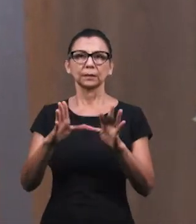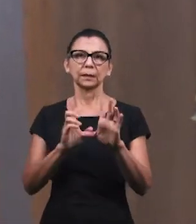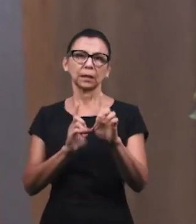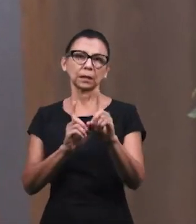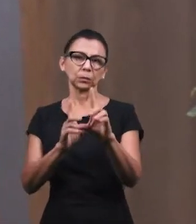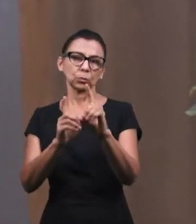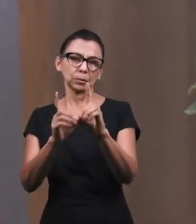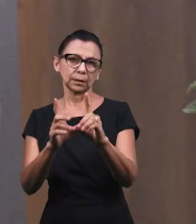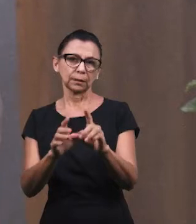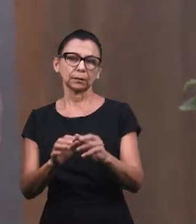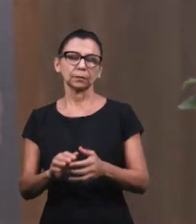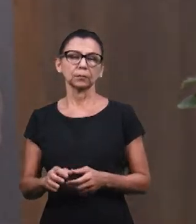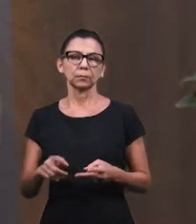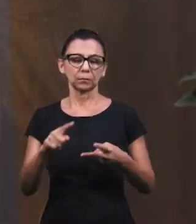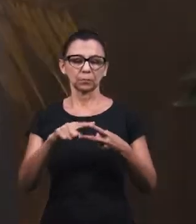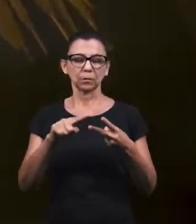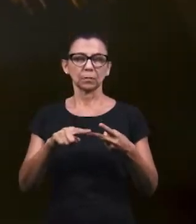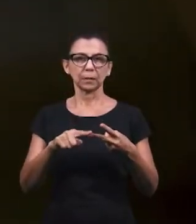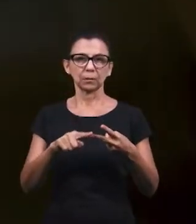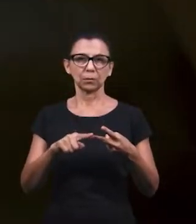Souza et Gildo Tigueiros.